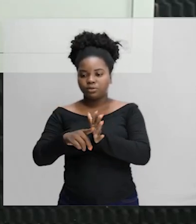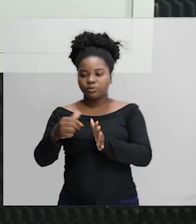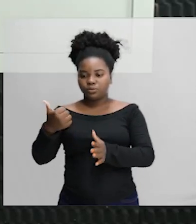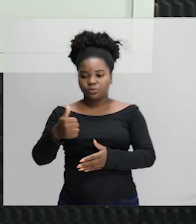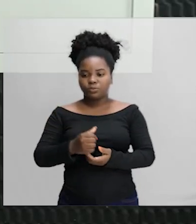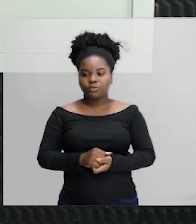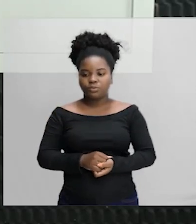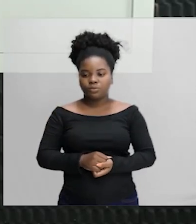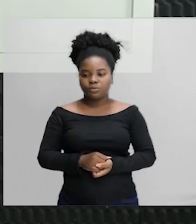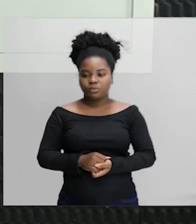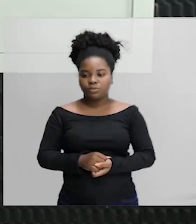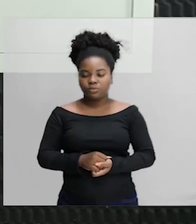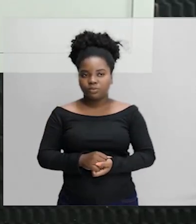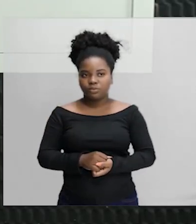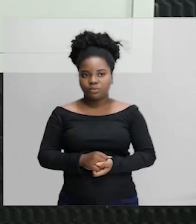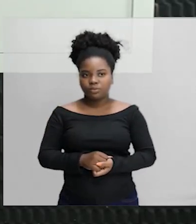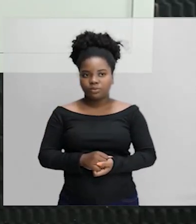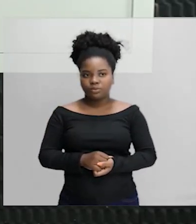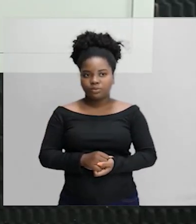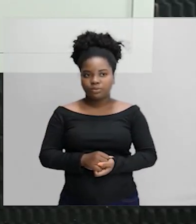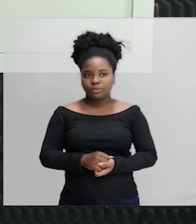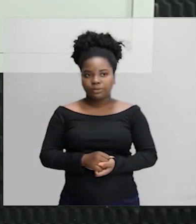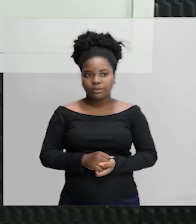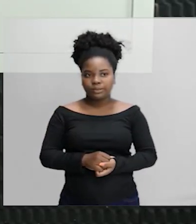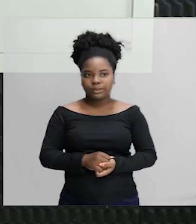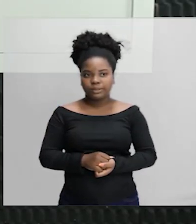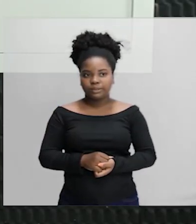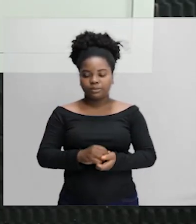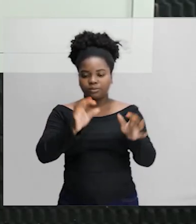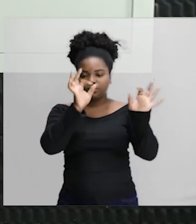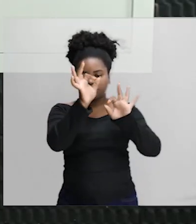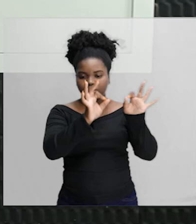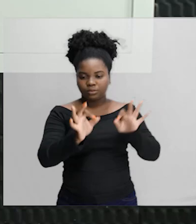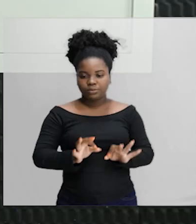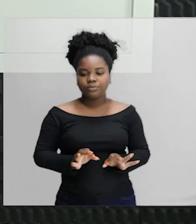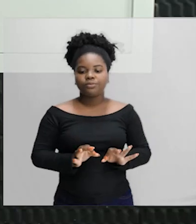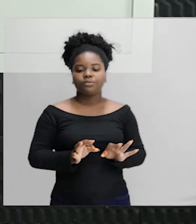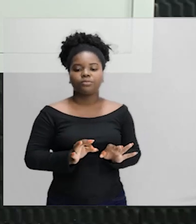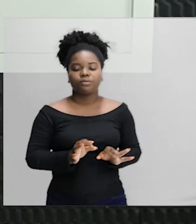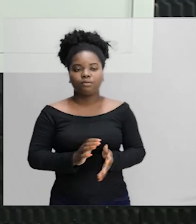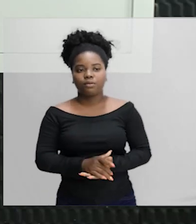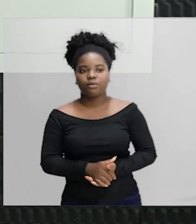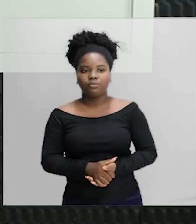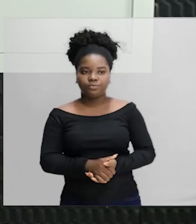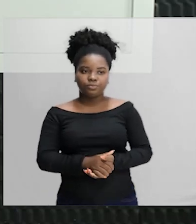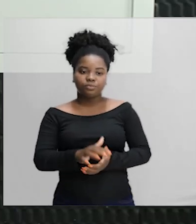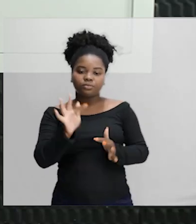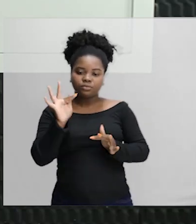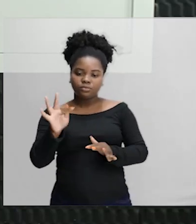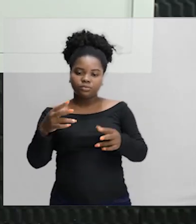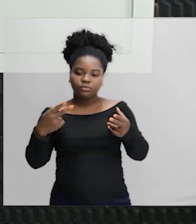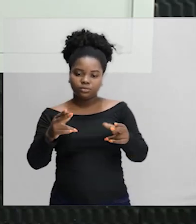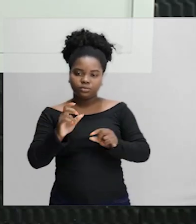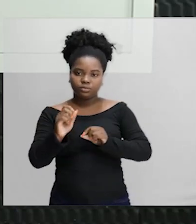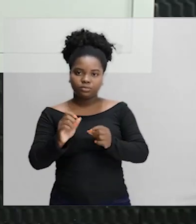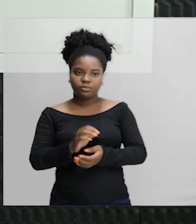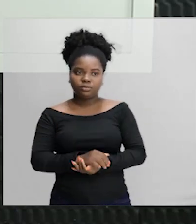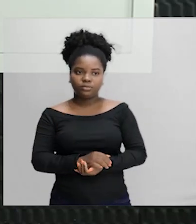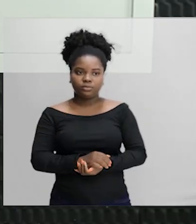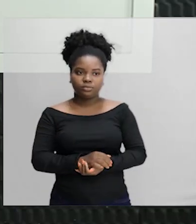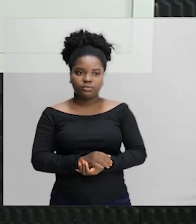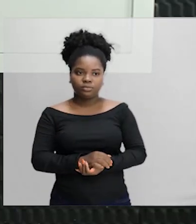a menos 1. Ok? Vou arrumar mais um pouquinho. Então a força vai ser igual